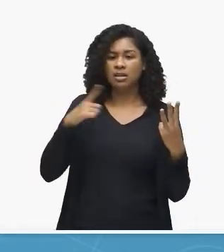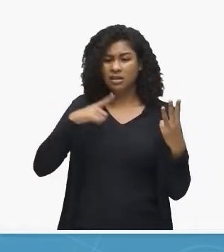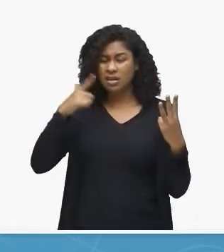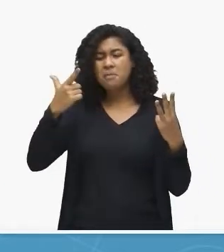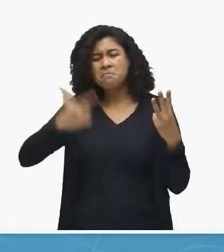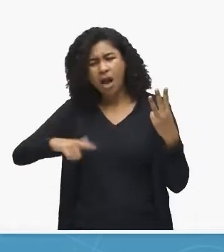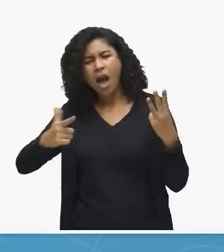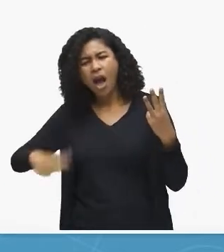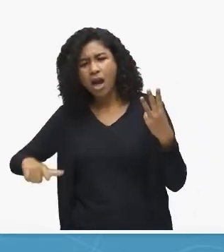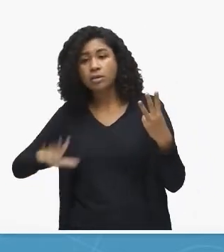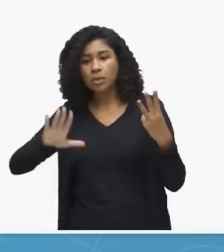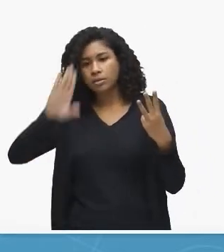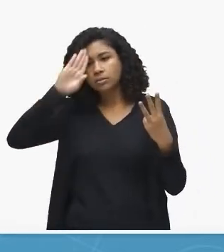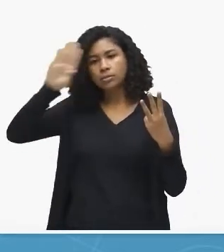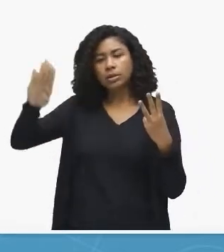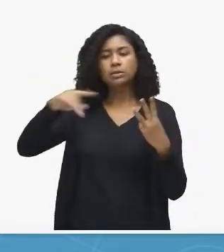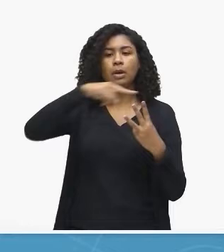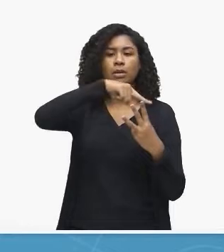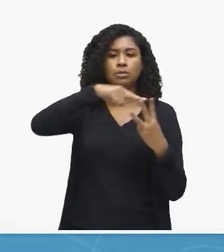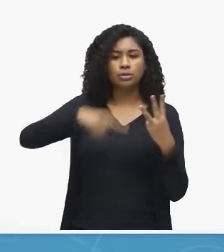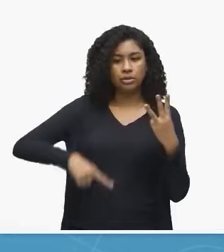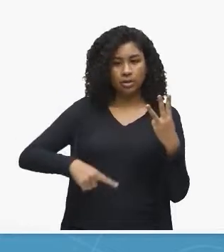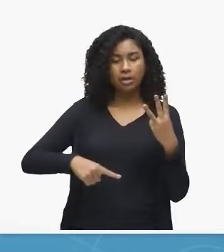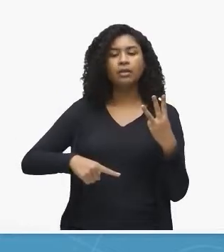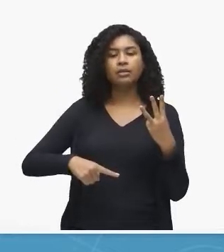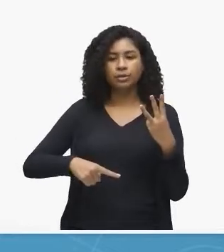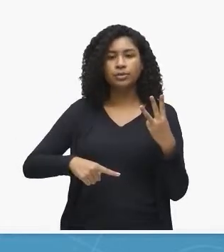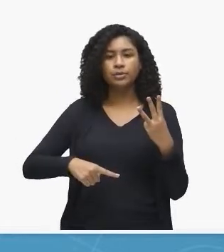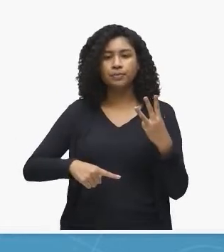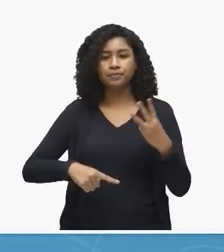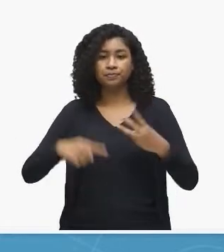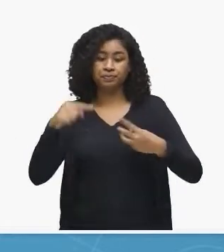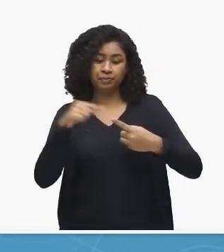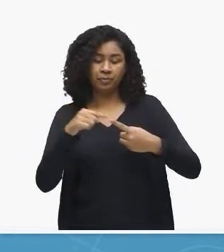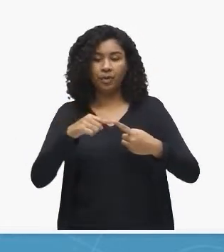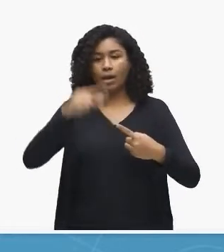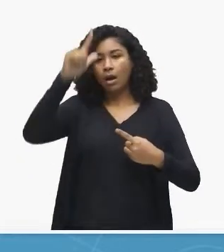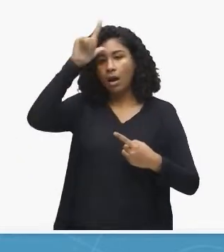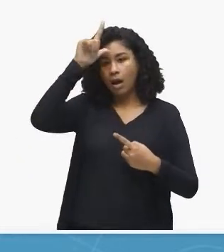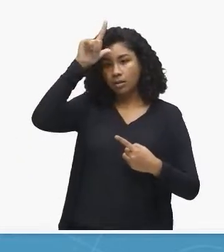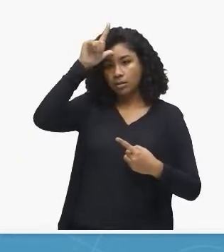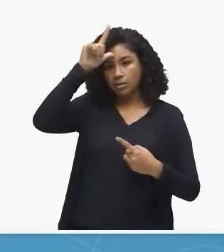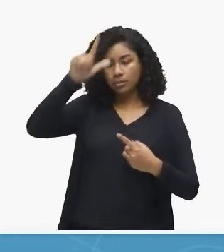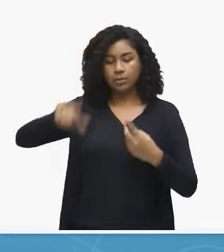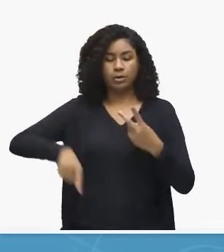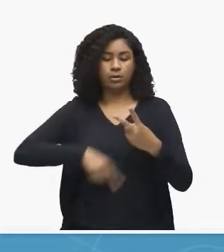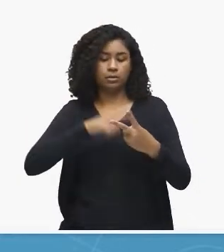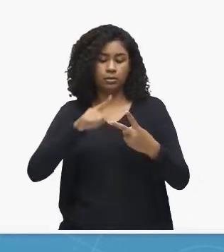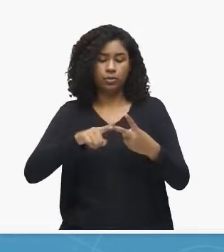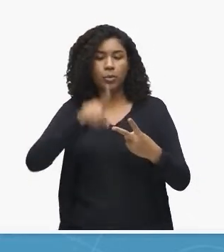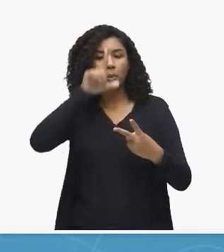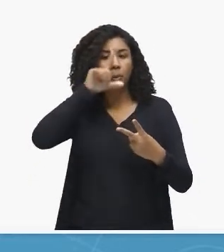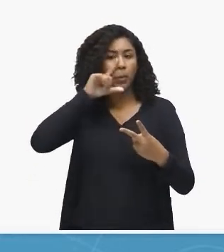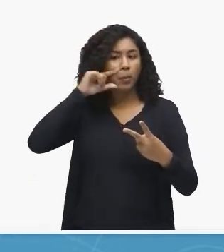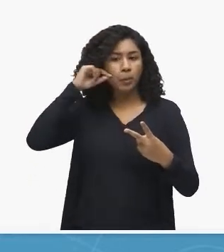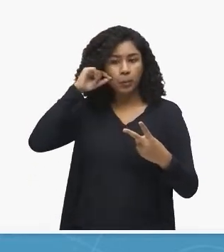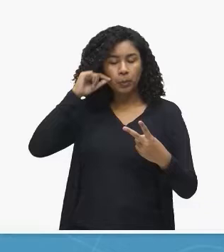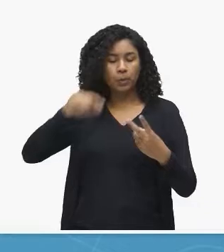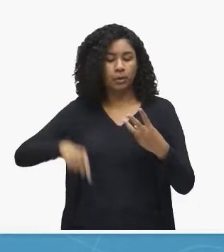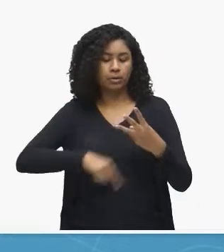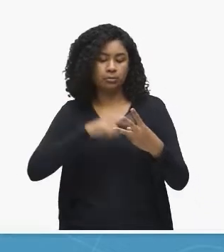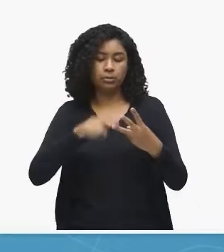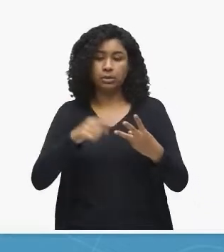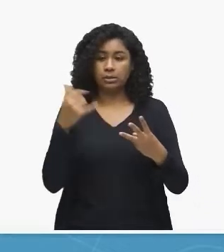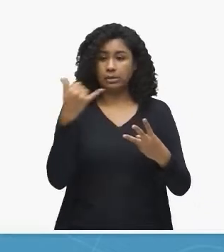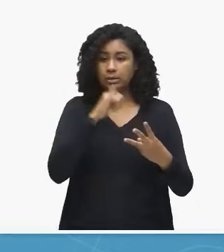entre elas. Mas Tríplice Aliança aí formada pela Alemanha, pelo Império Austro-Húngaro e pela Itália.